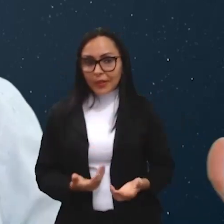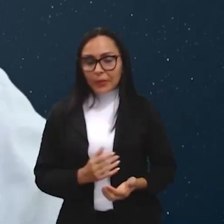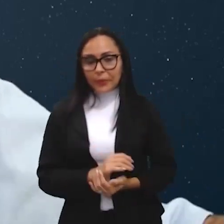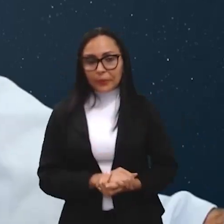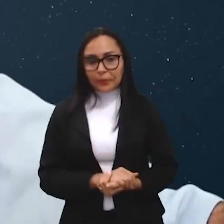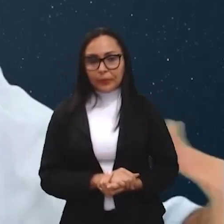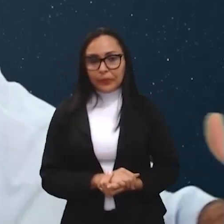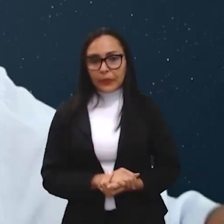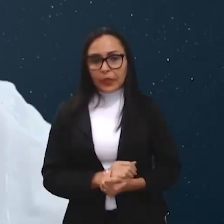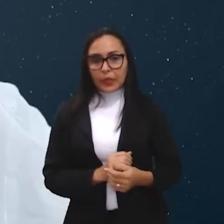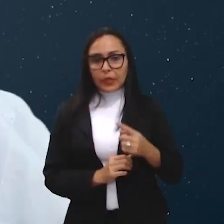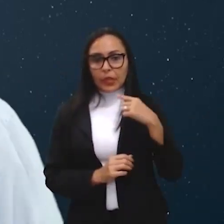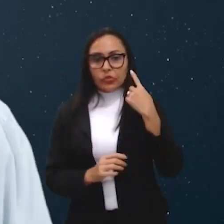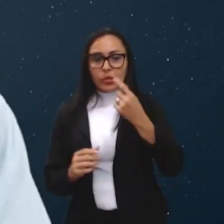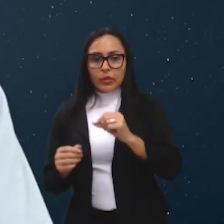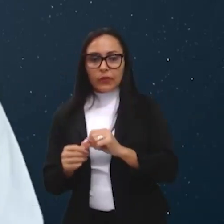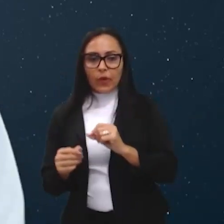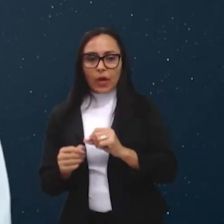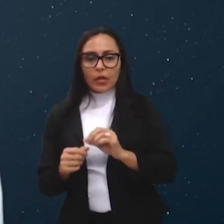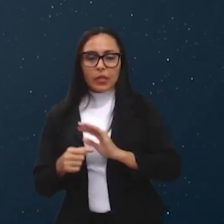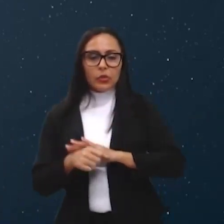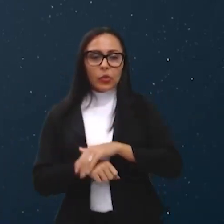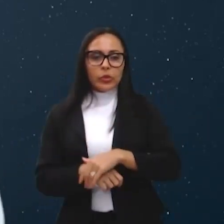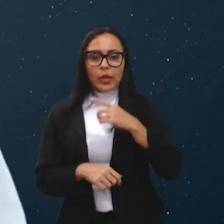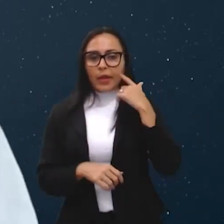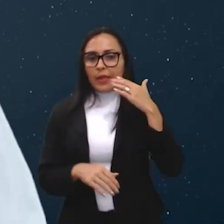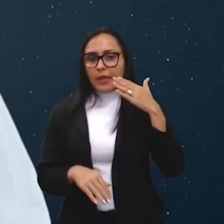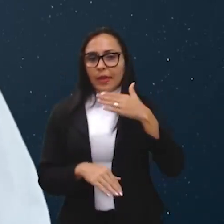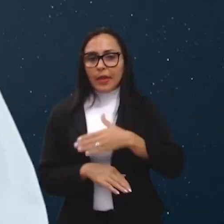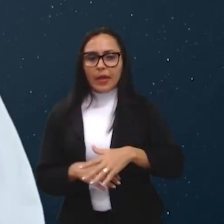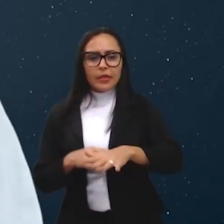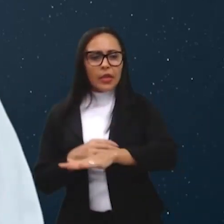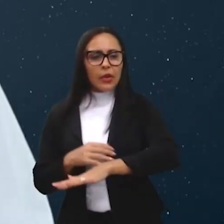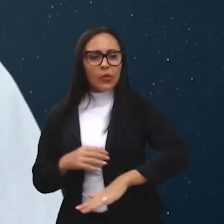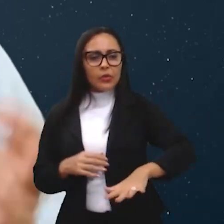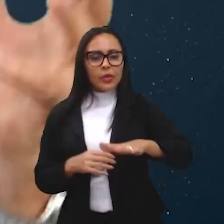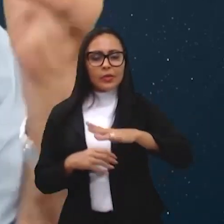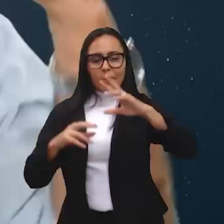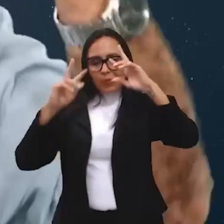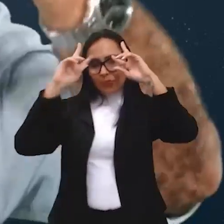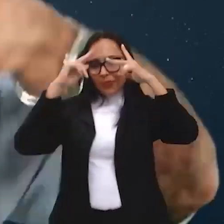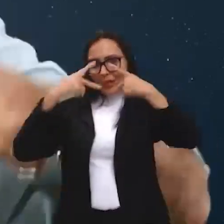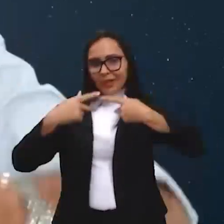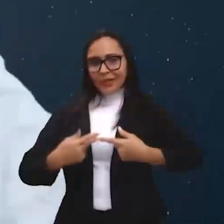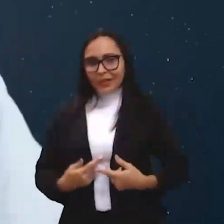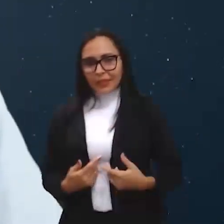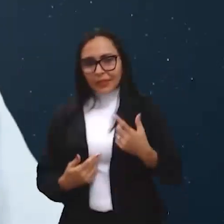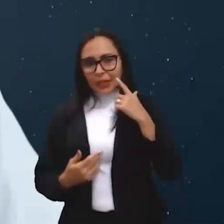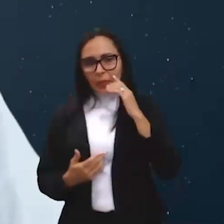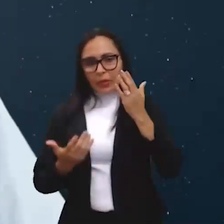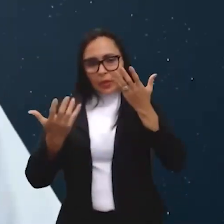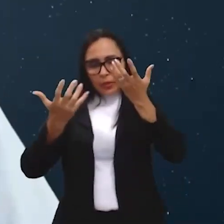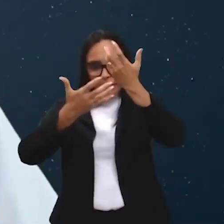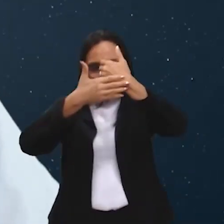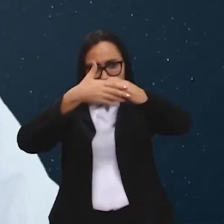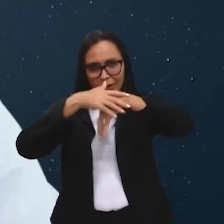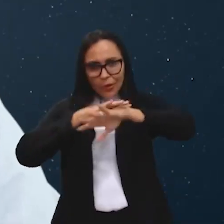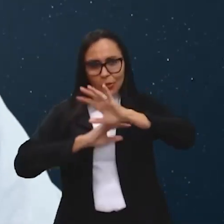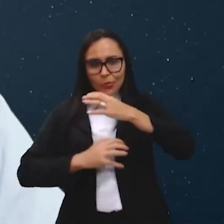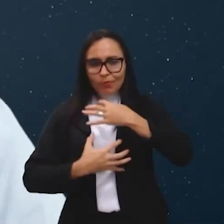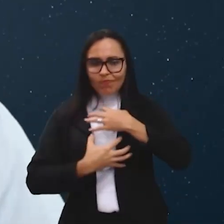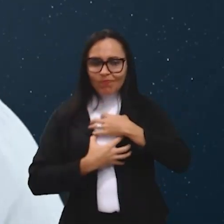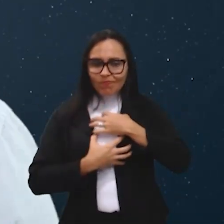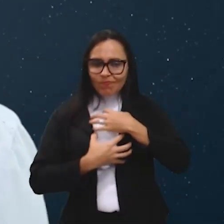Por mais que a gente faça à noite, ele entra em a consciência humana, é um mergulho no interior do poeta,